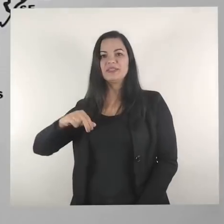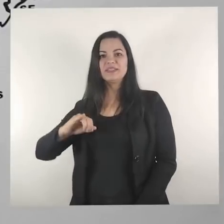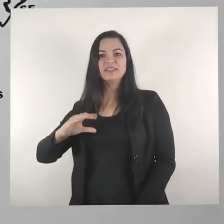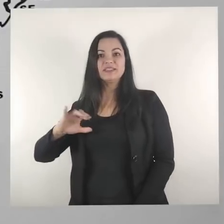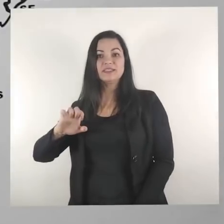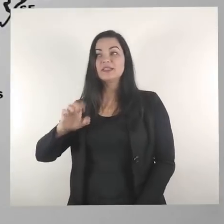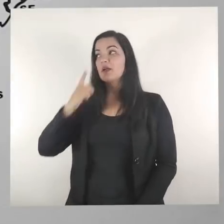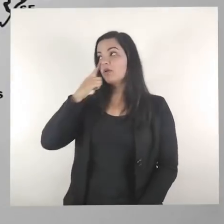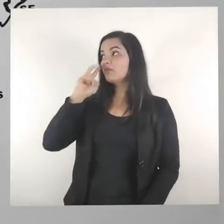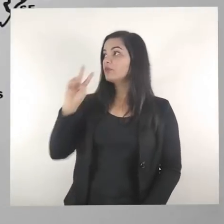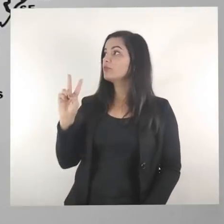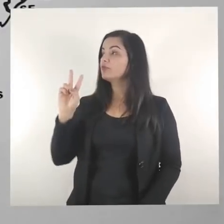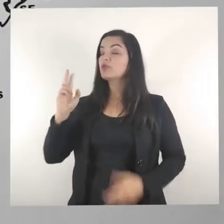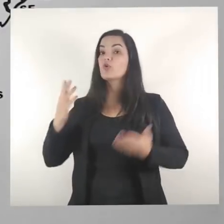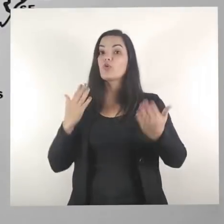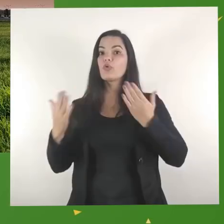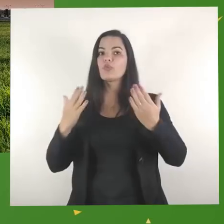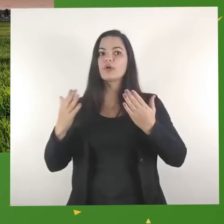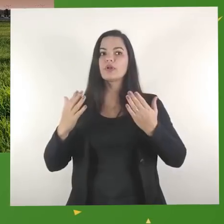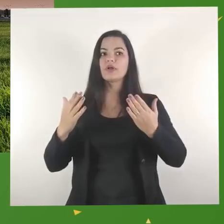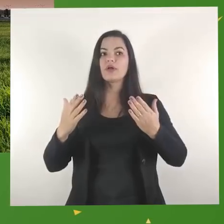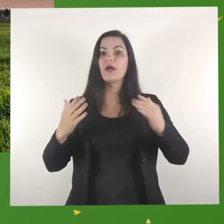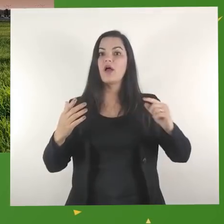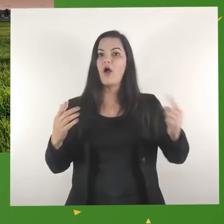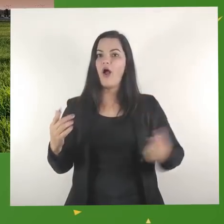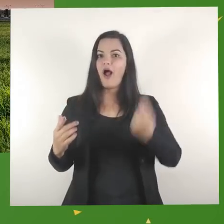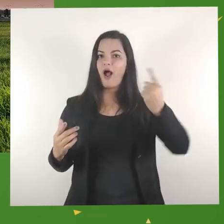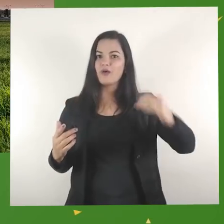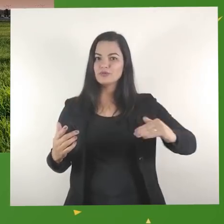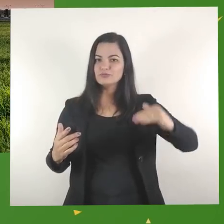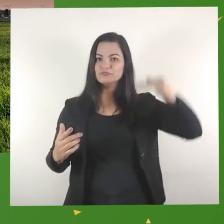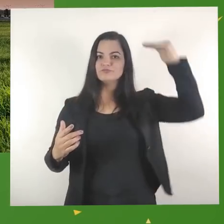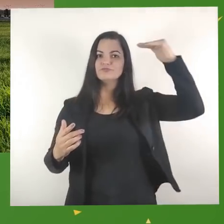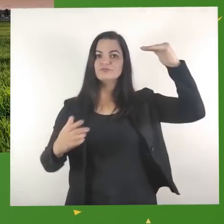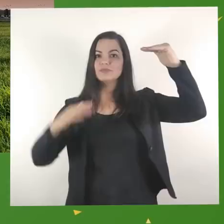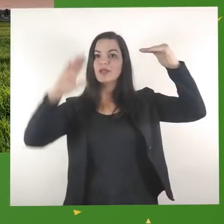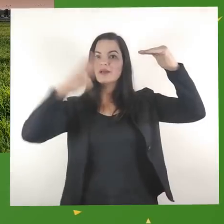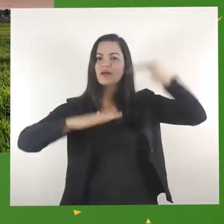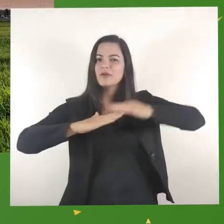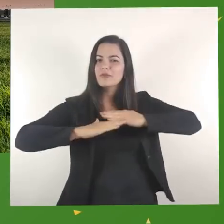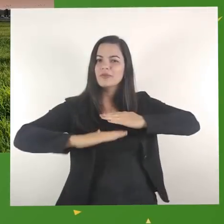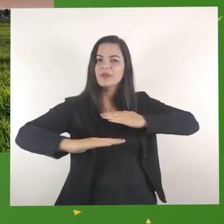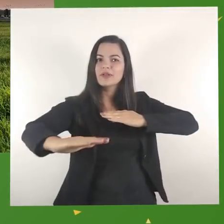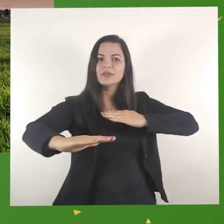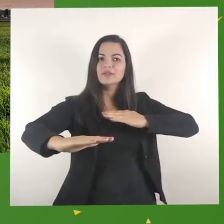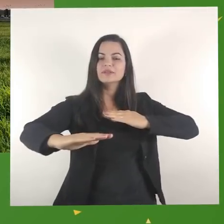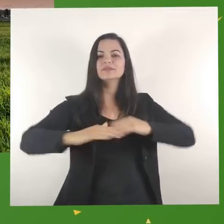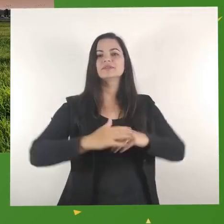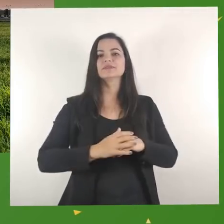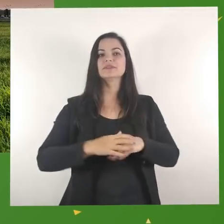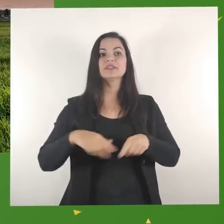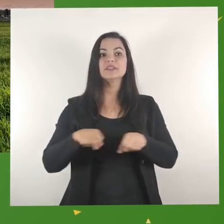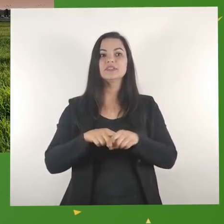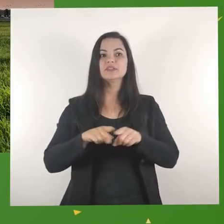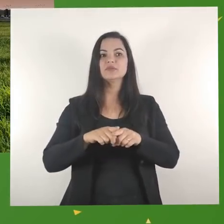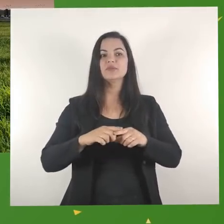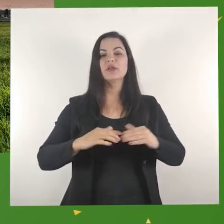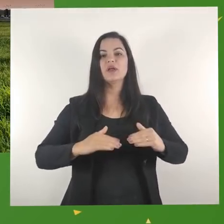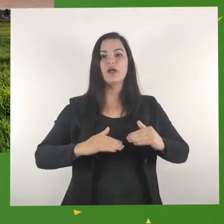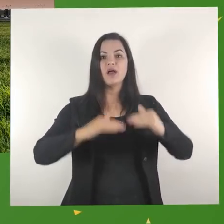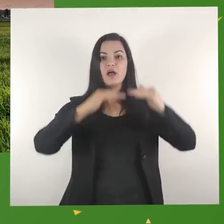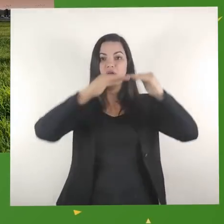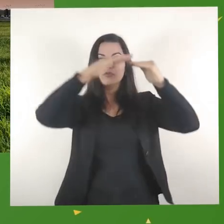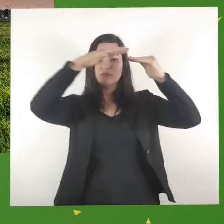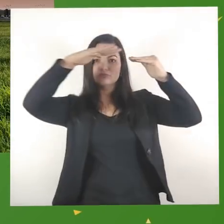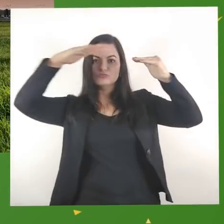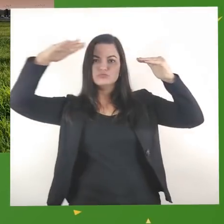só para vocês compararem. Planalto, a planície e a região de Chapada, que está